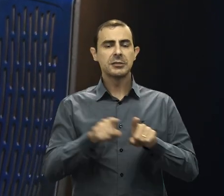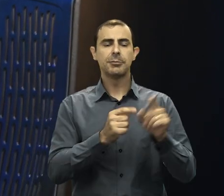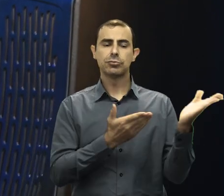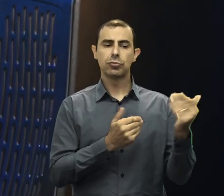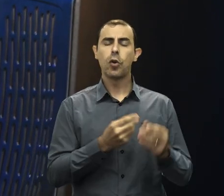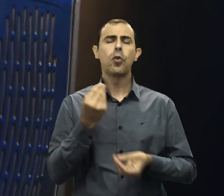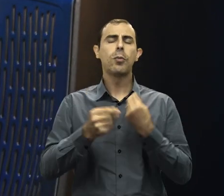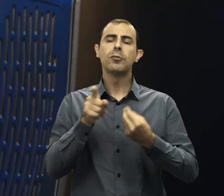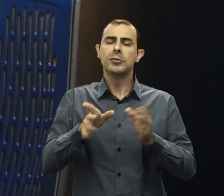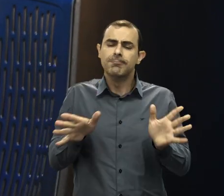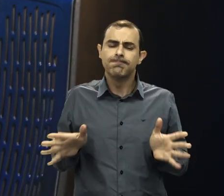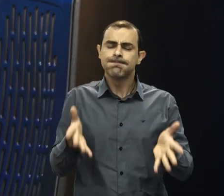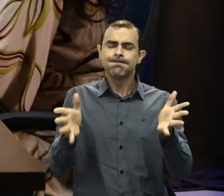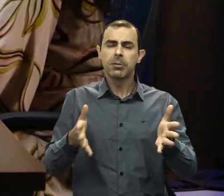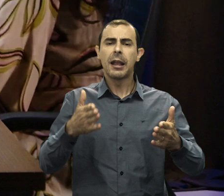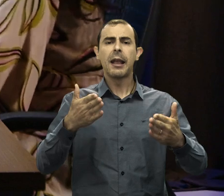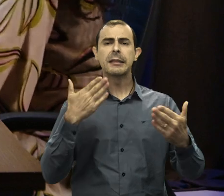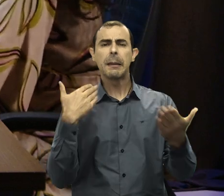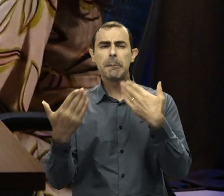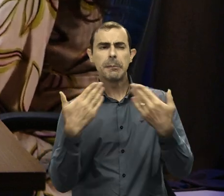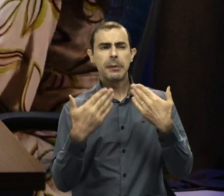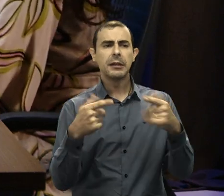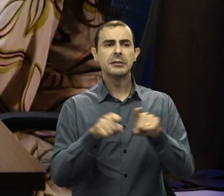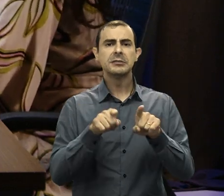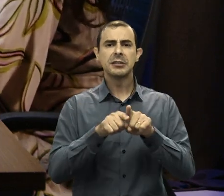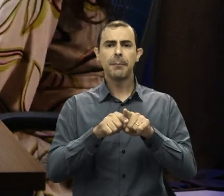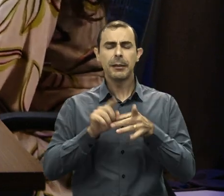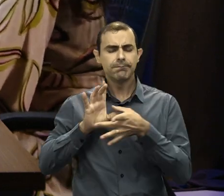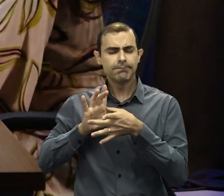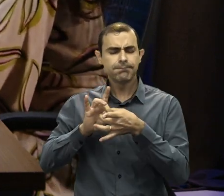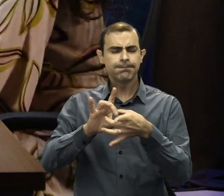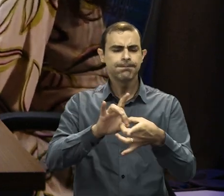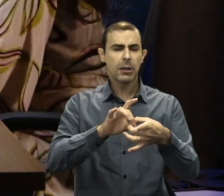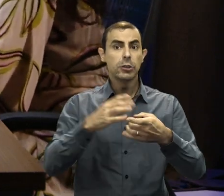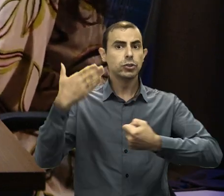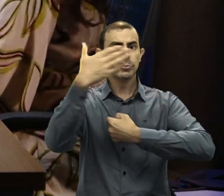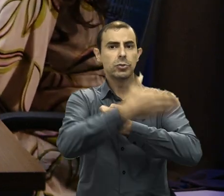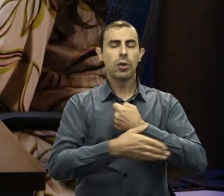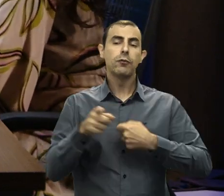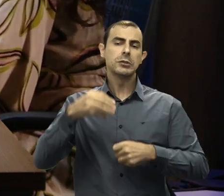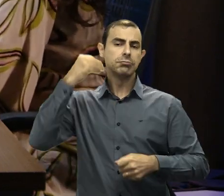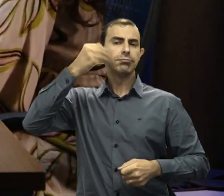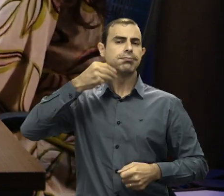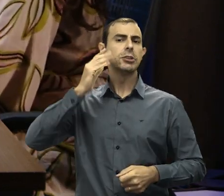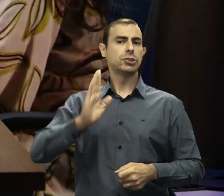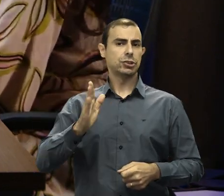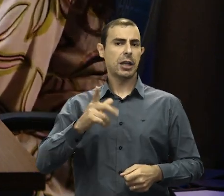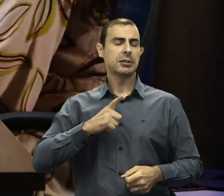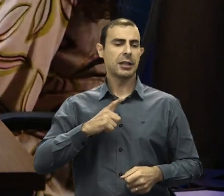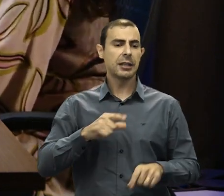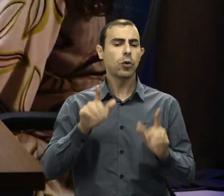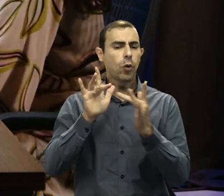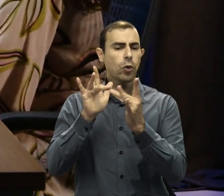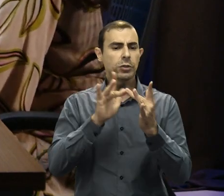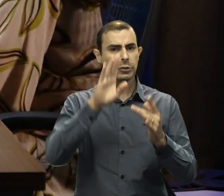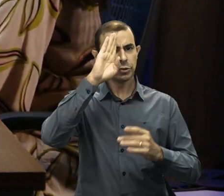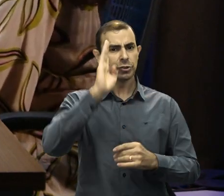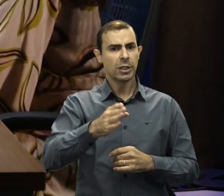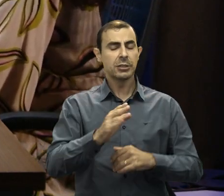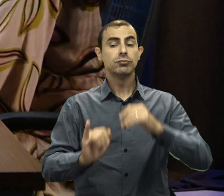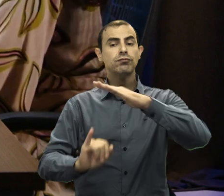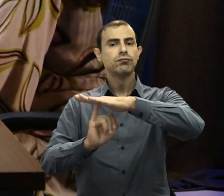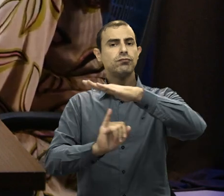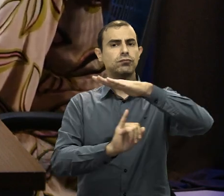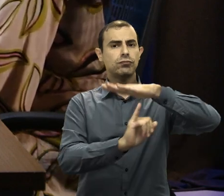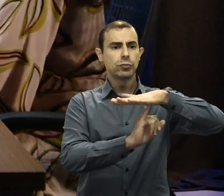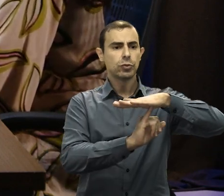pretende fomentar aí esse debate, né, essa rede de proteção? Você que já tem essa experiência, já tem esse contato direto